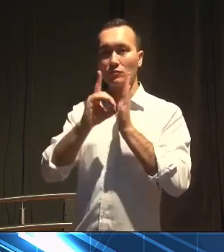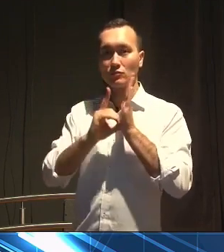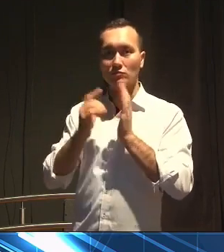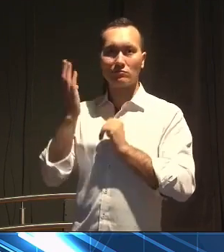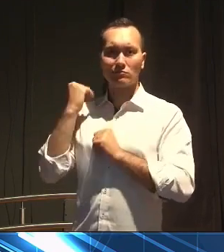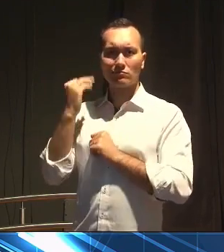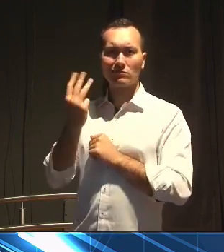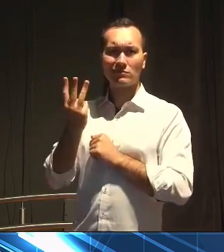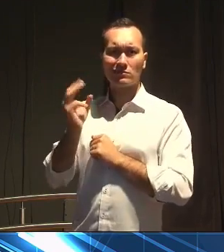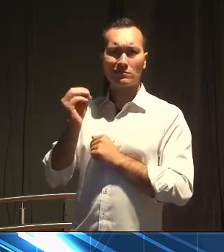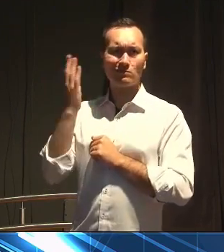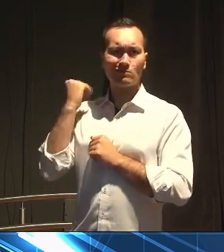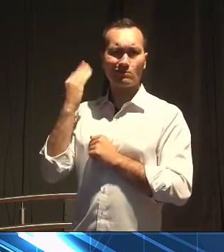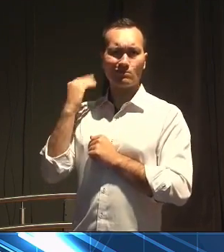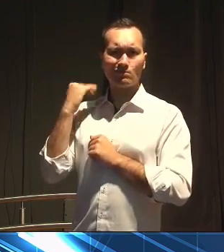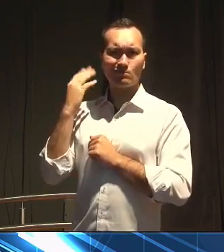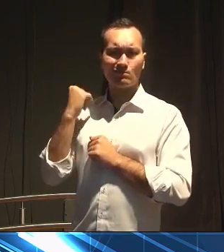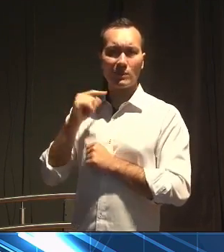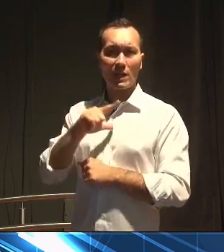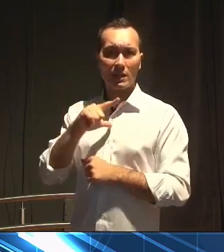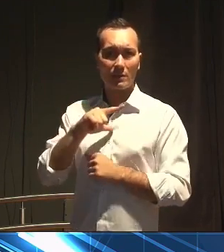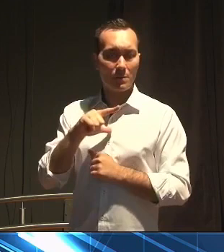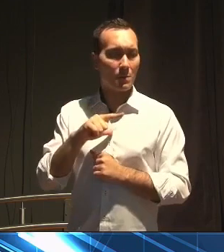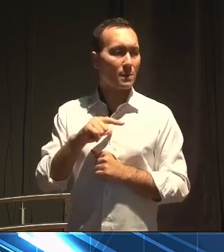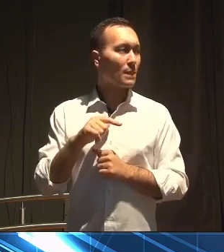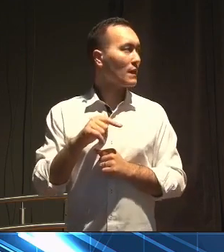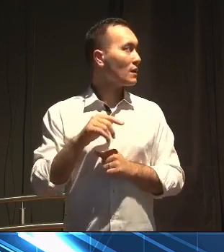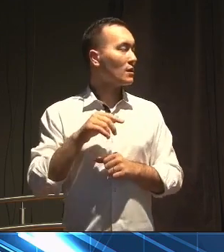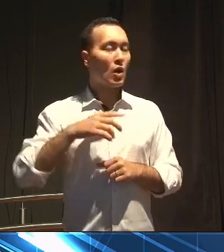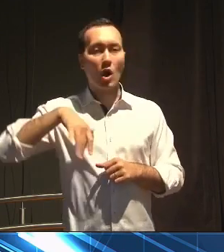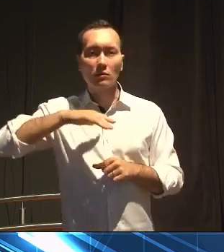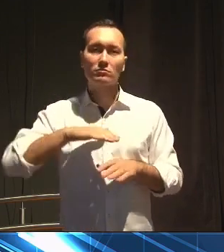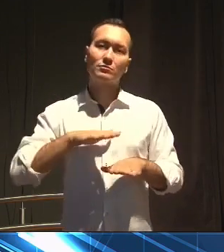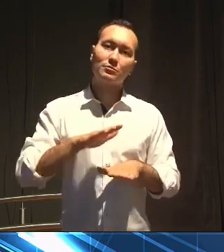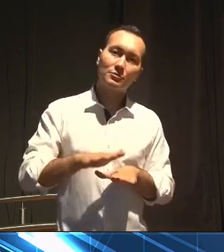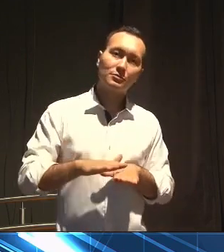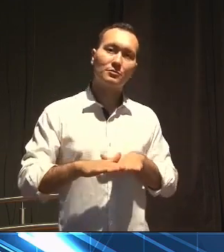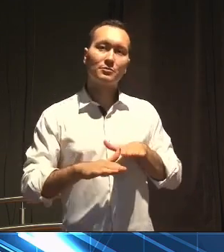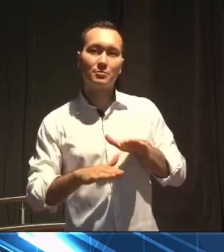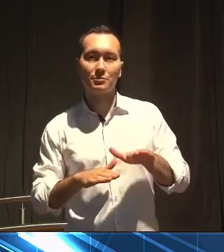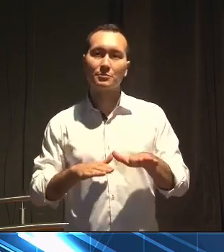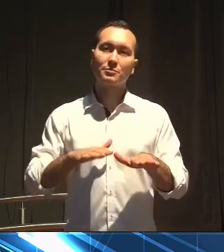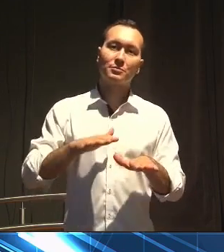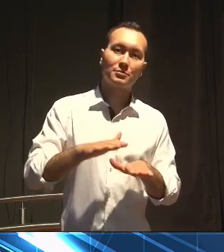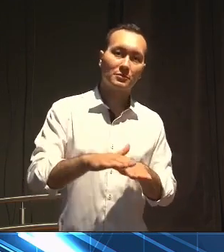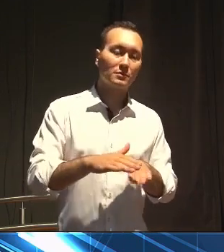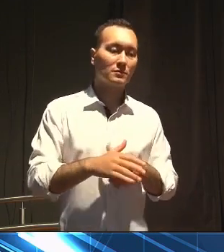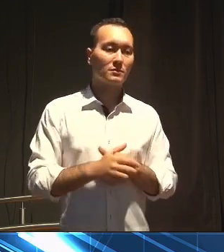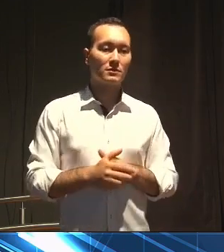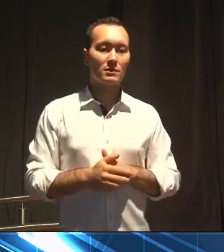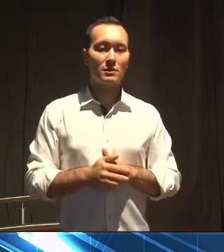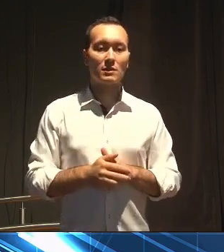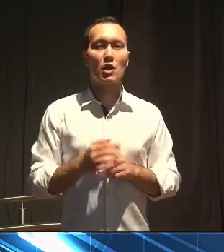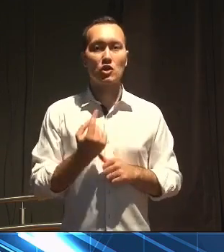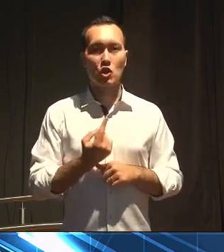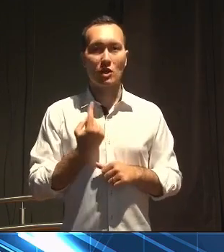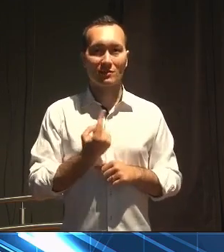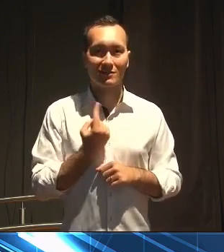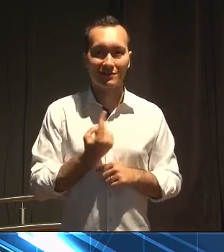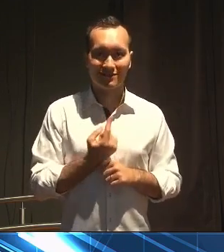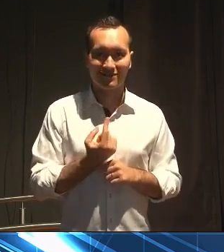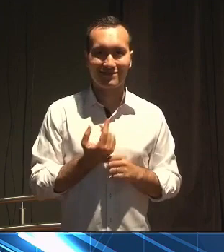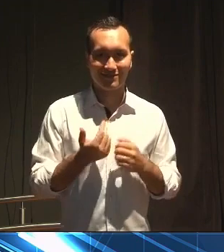2, começando a caminhar sozinho, porque antes porque aqui ainda a gente só serve